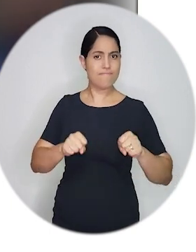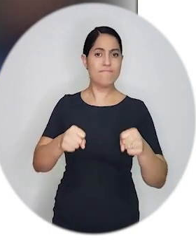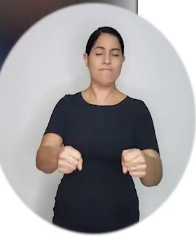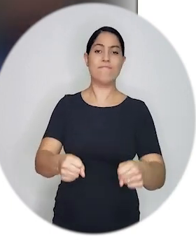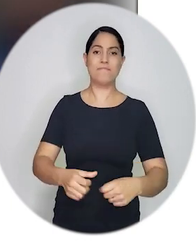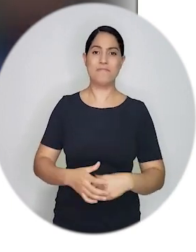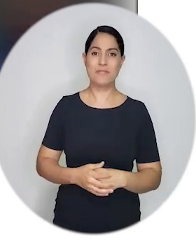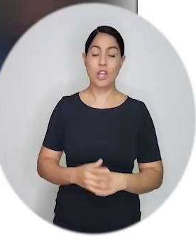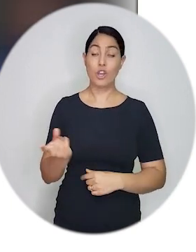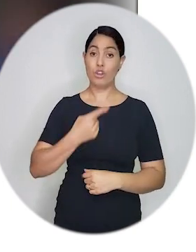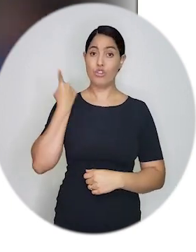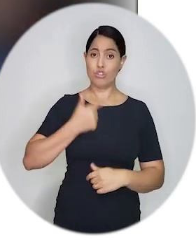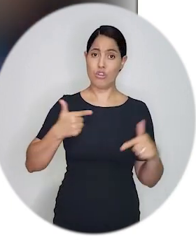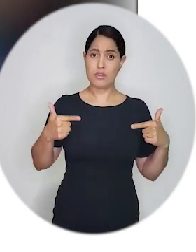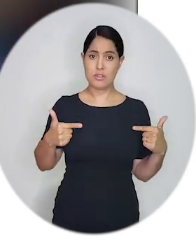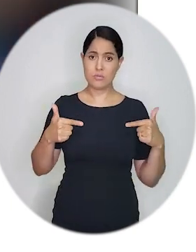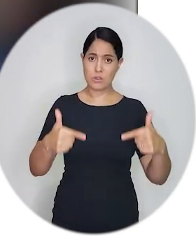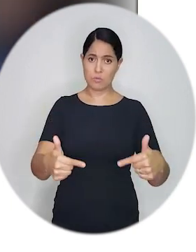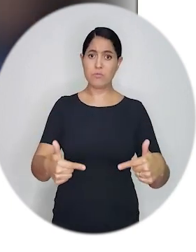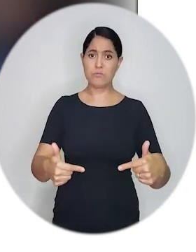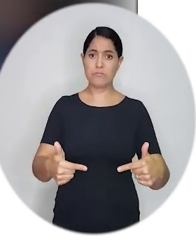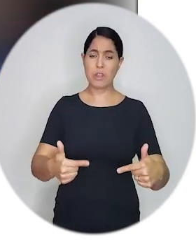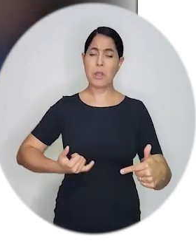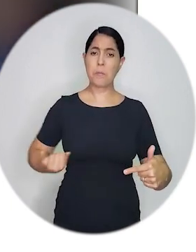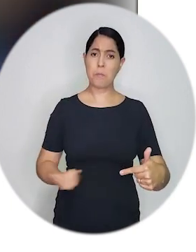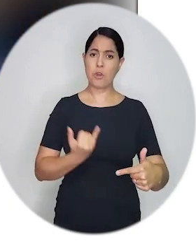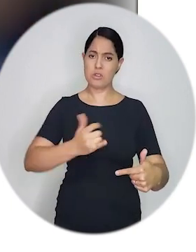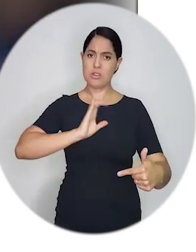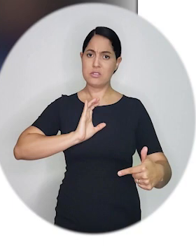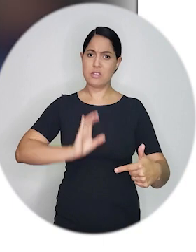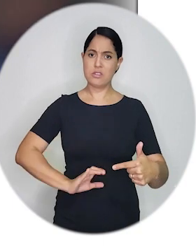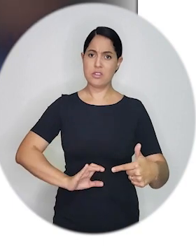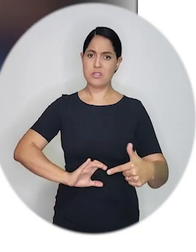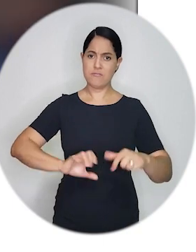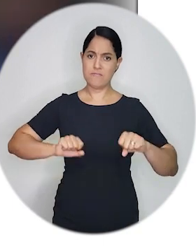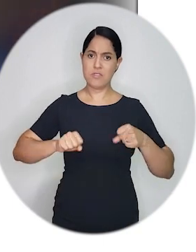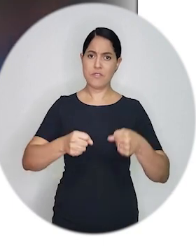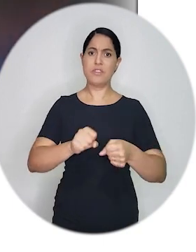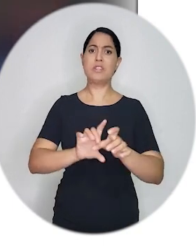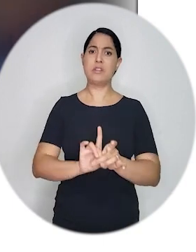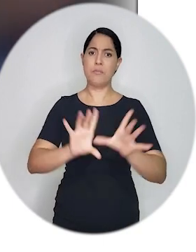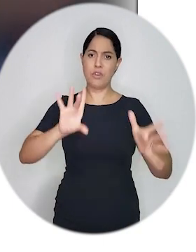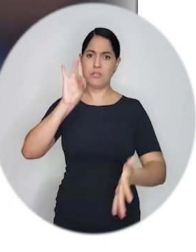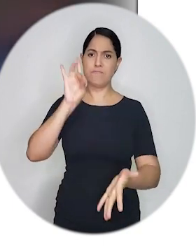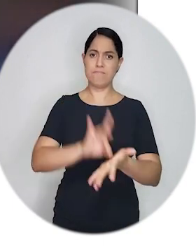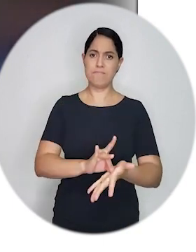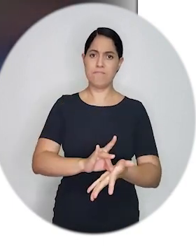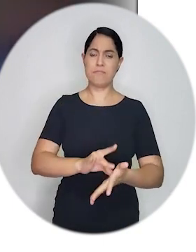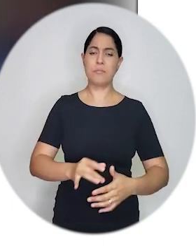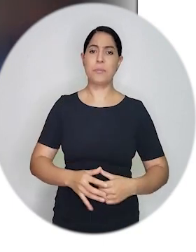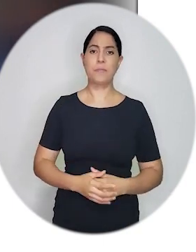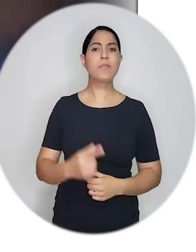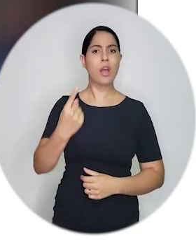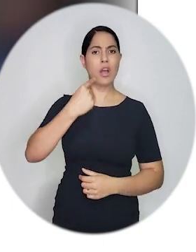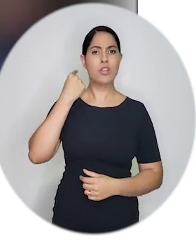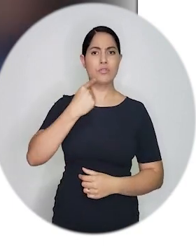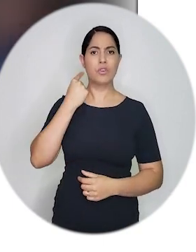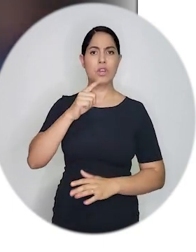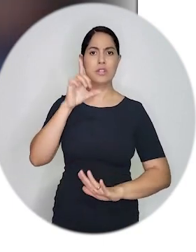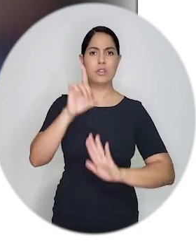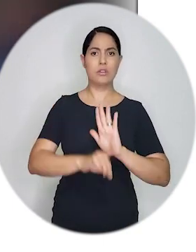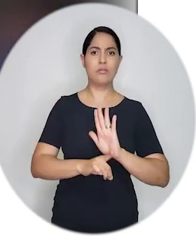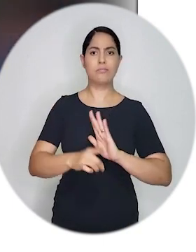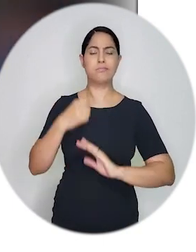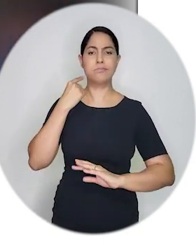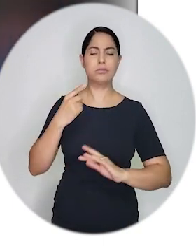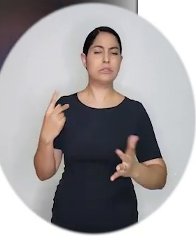a sociedade. Nossa atuação é o instrumento da cidadania para a defesa da democracia. Onde a advocacia e